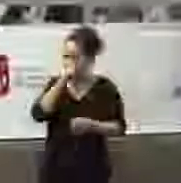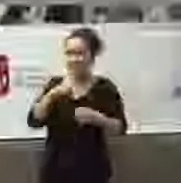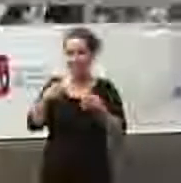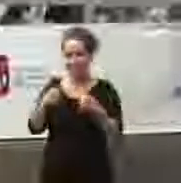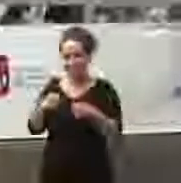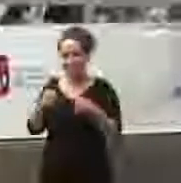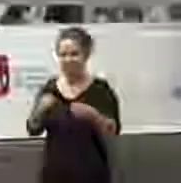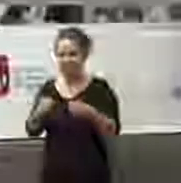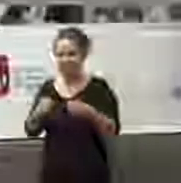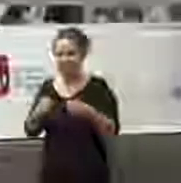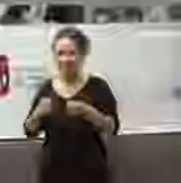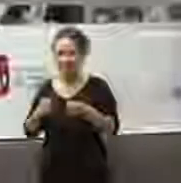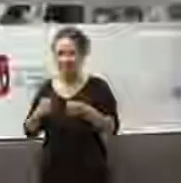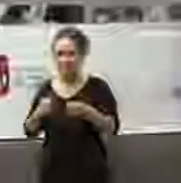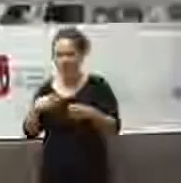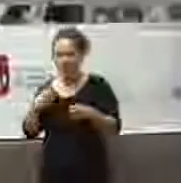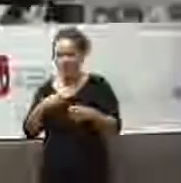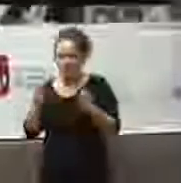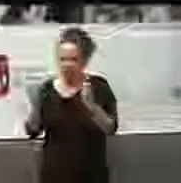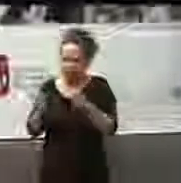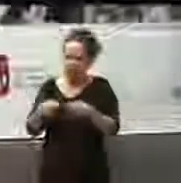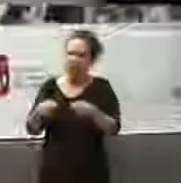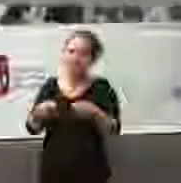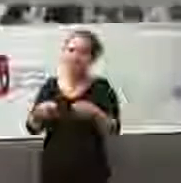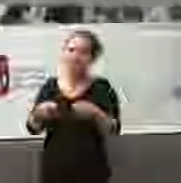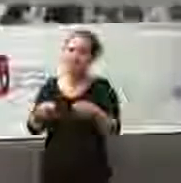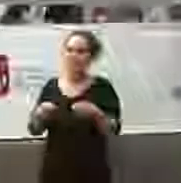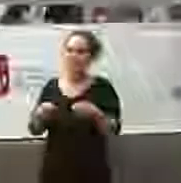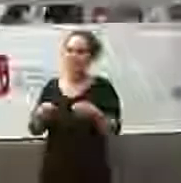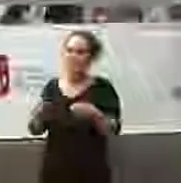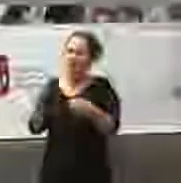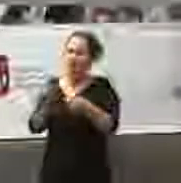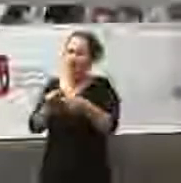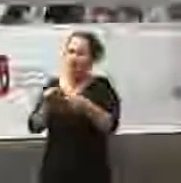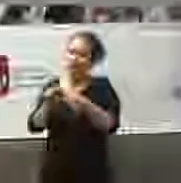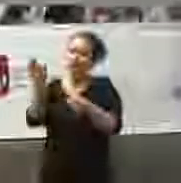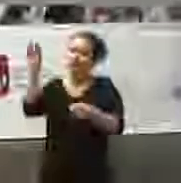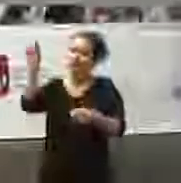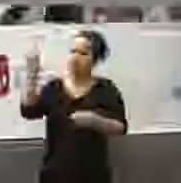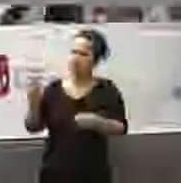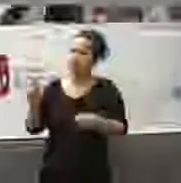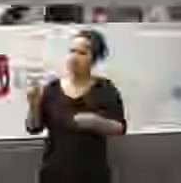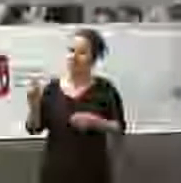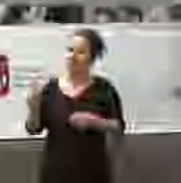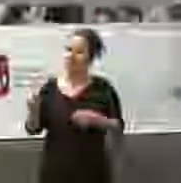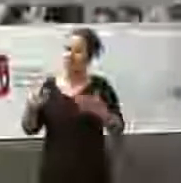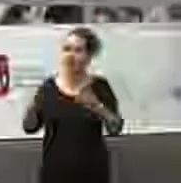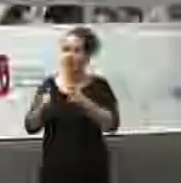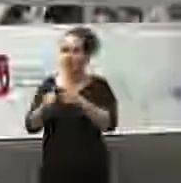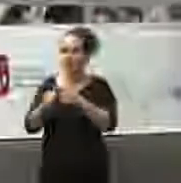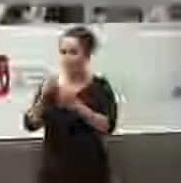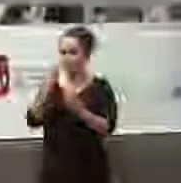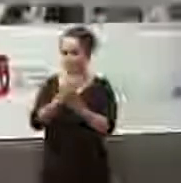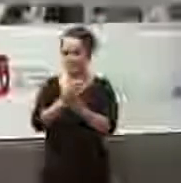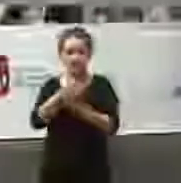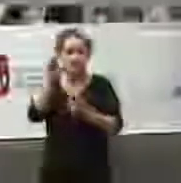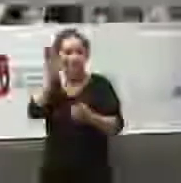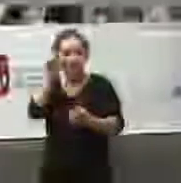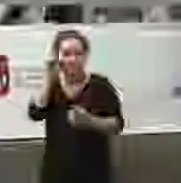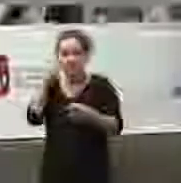na nossa capacidade de de fazer gestão é a primeira ação é bastante curiosa